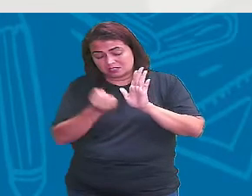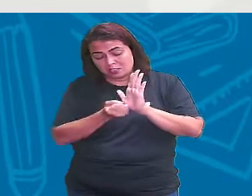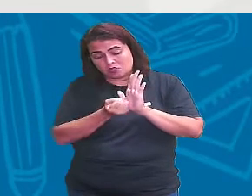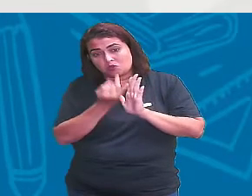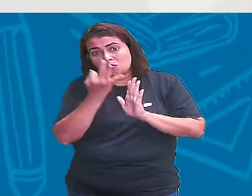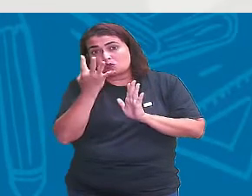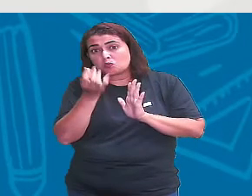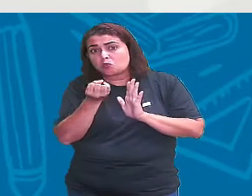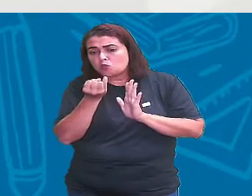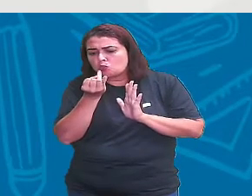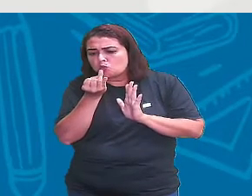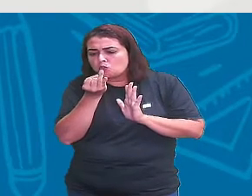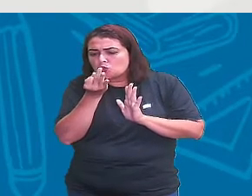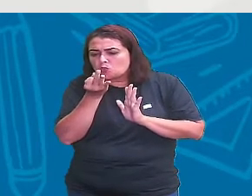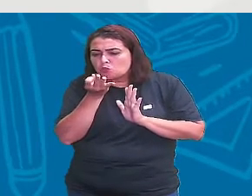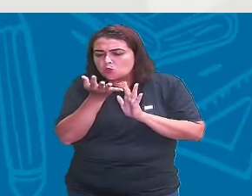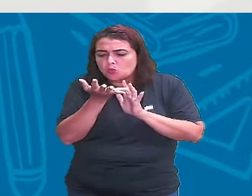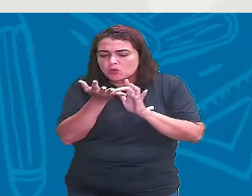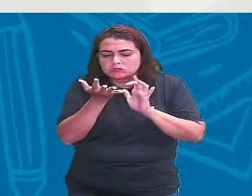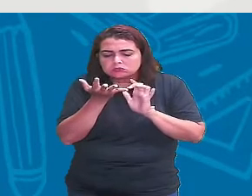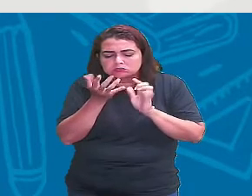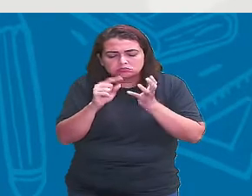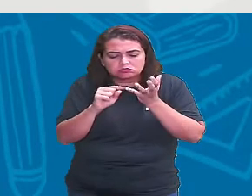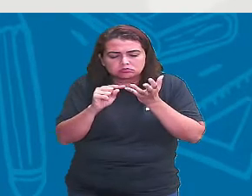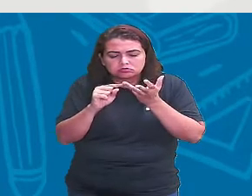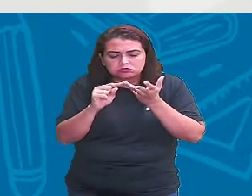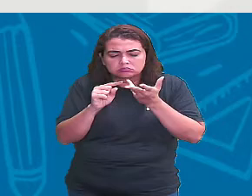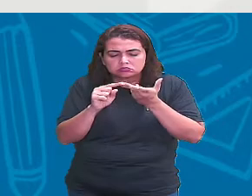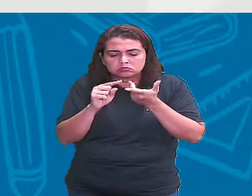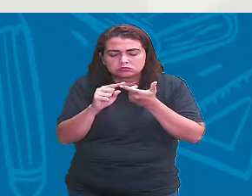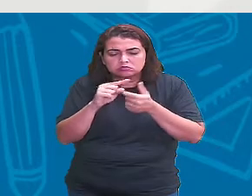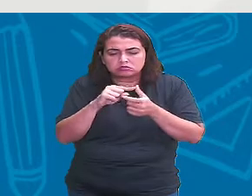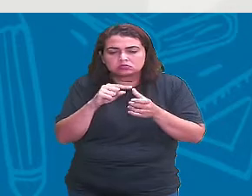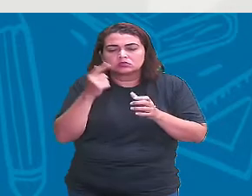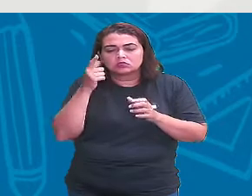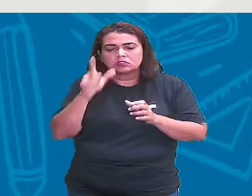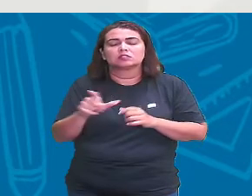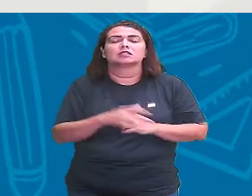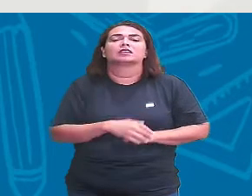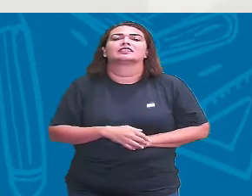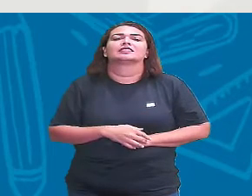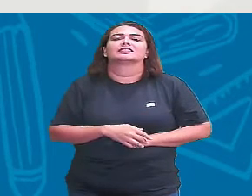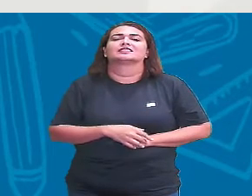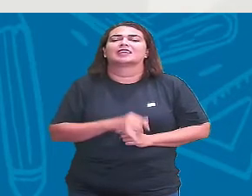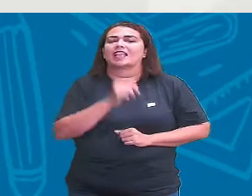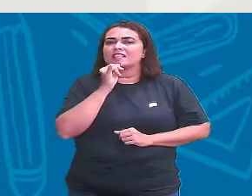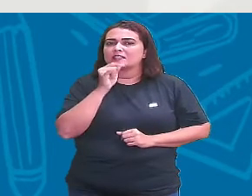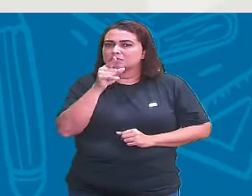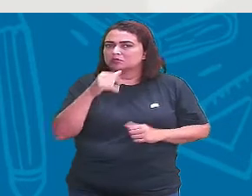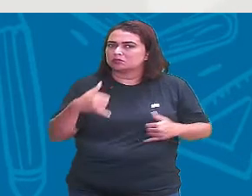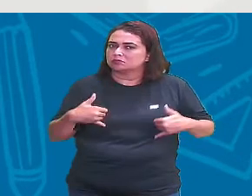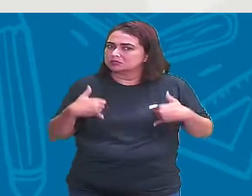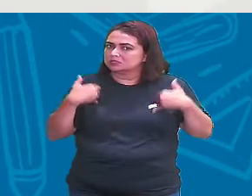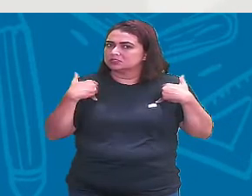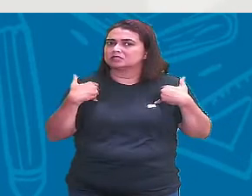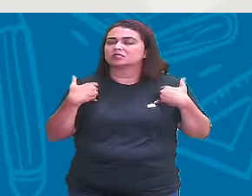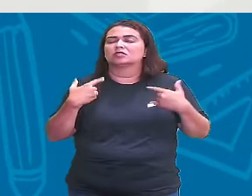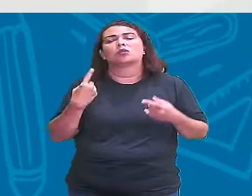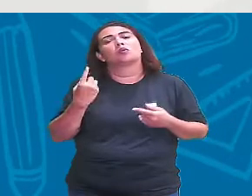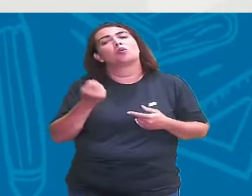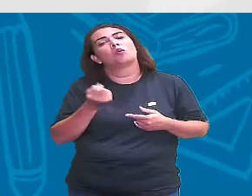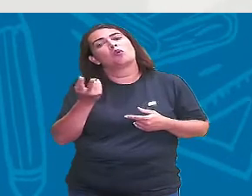quantidade de coisas que podem ser contadas, como o número de aniversários que você já fez, como o número de cachorros que